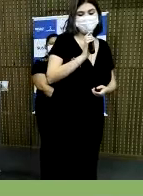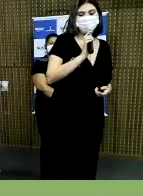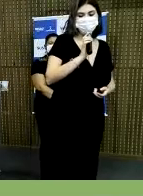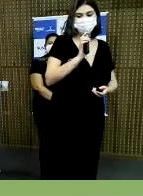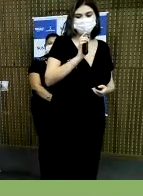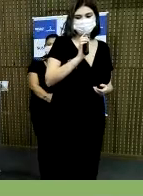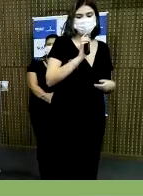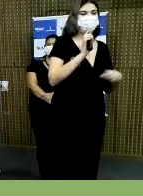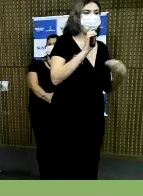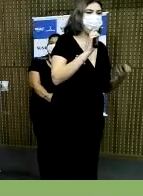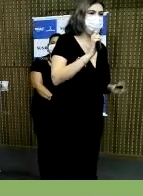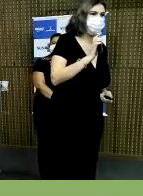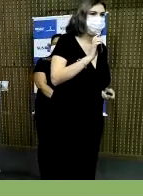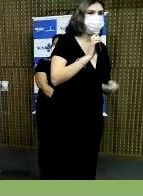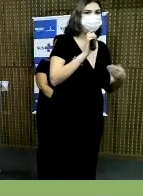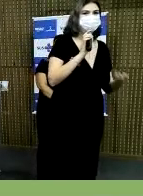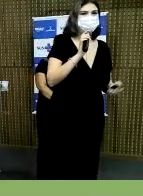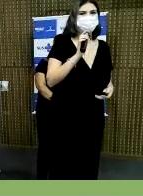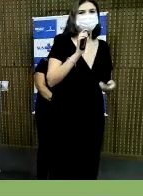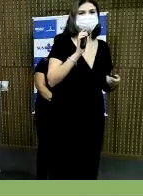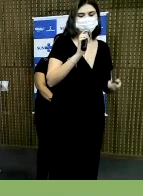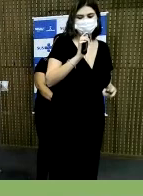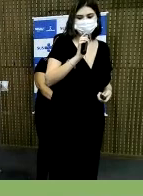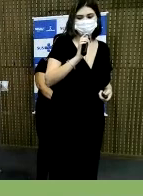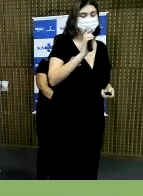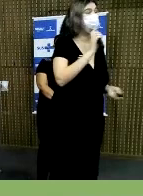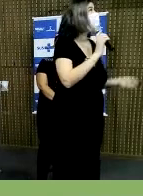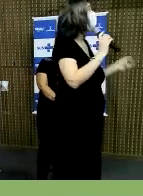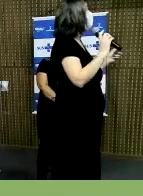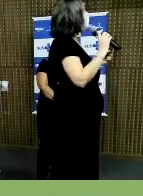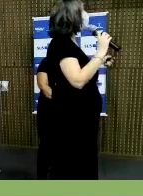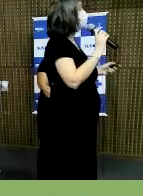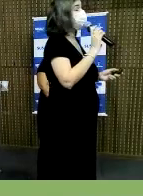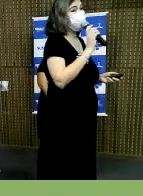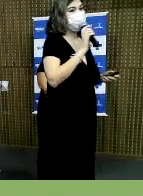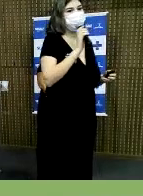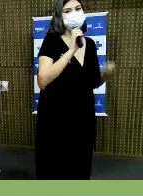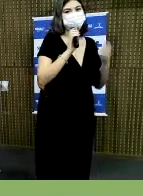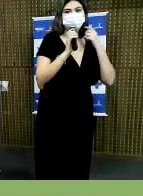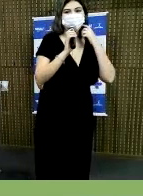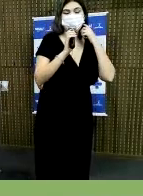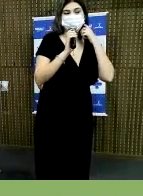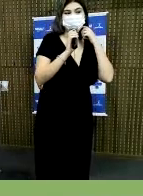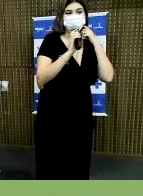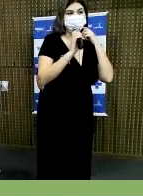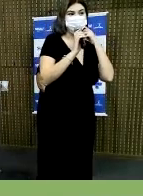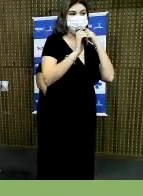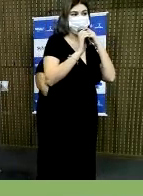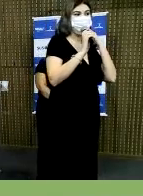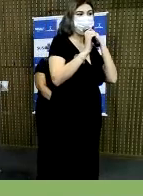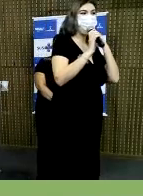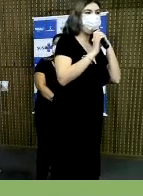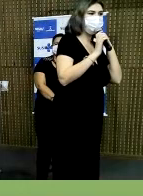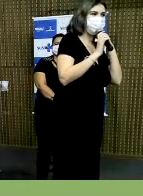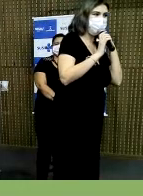Em relação às doenças crônicas não invasíveis, o diabetes, a hipertensão, é válido lembrar que nós temos uma população que muitas